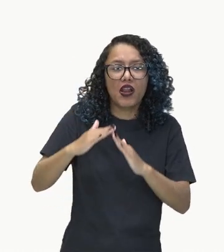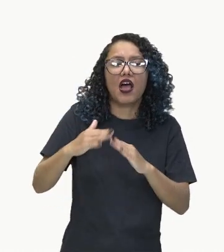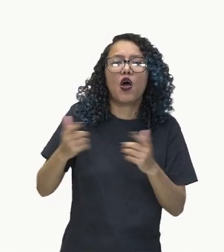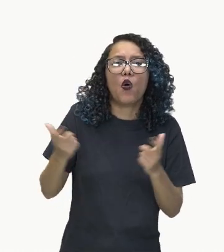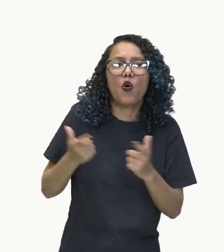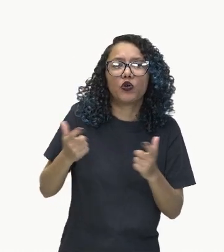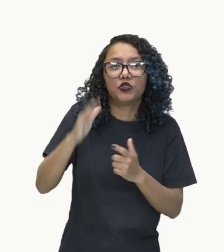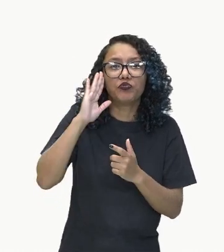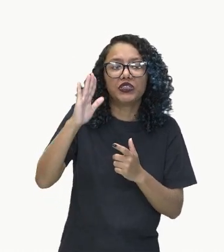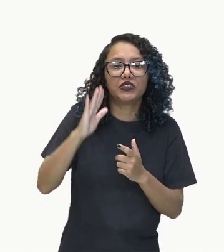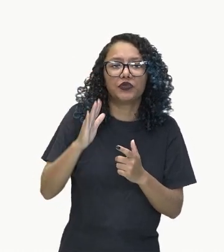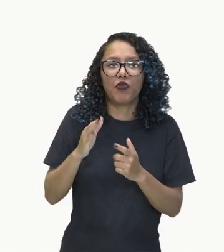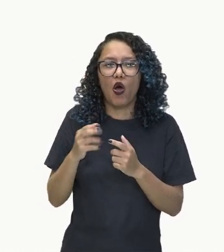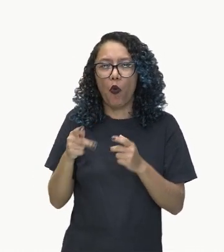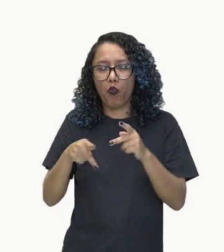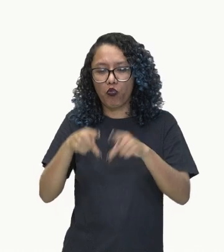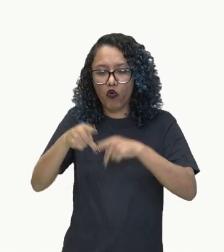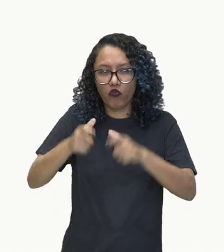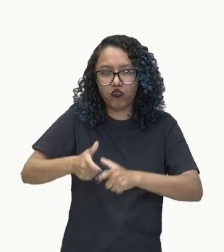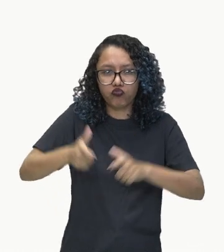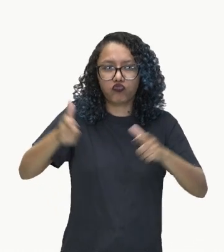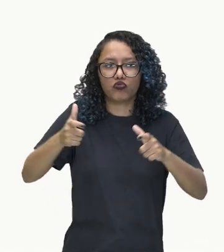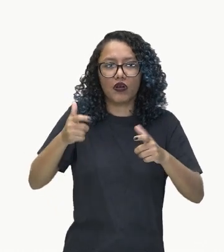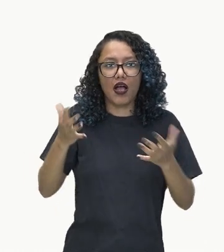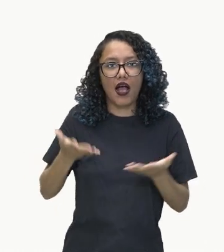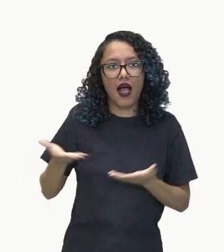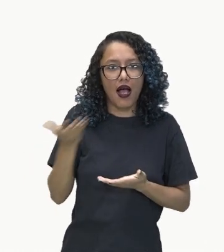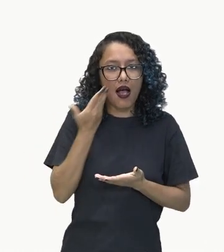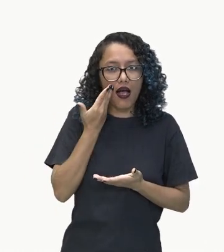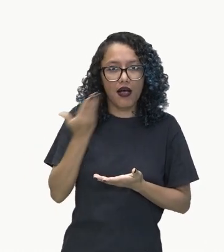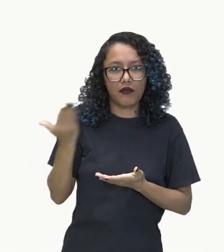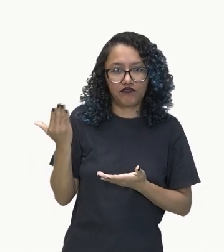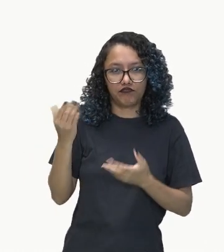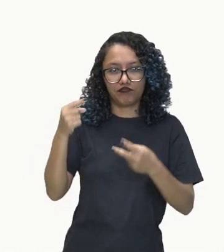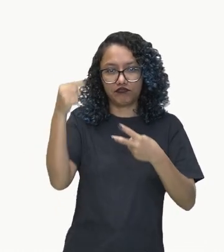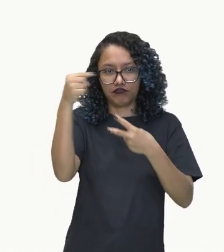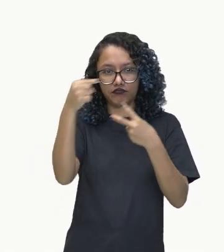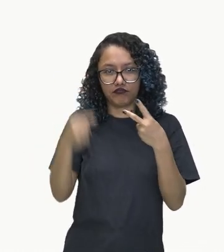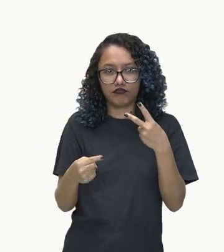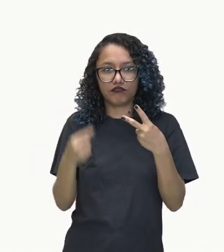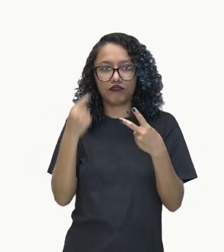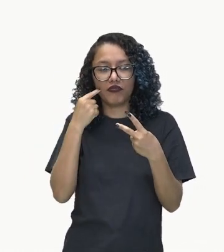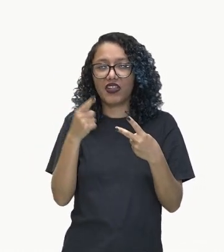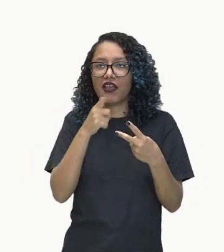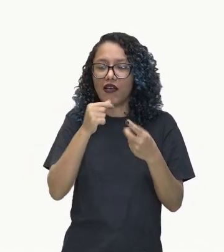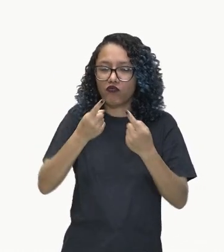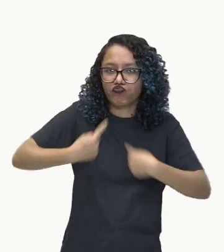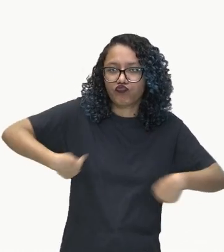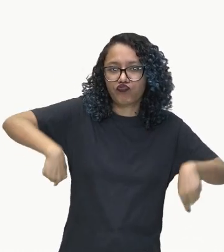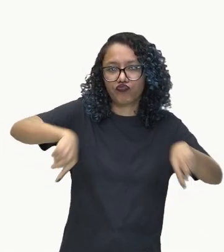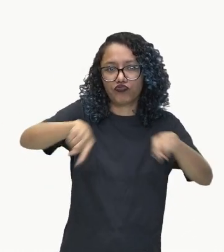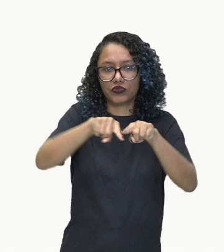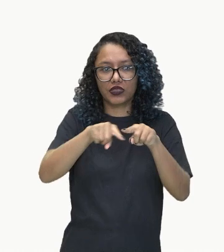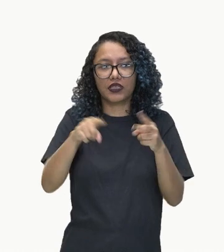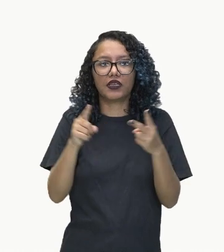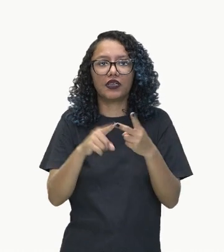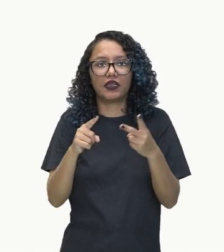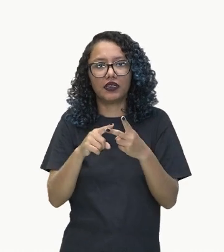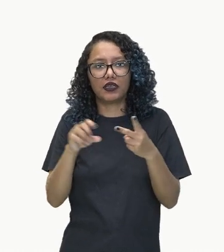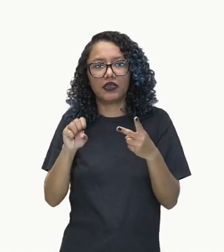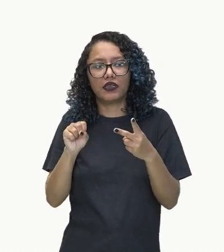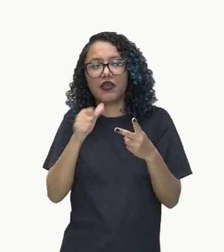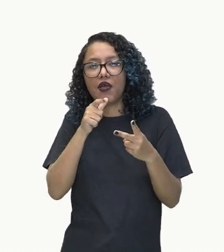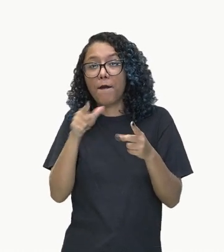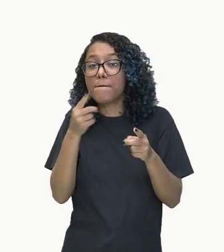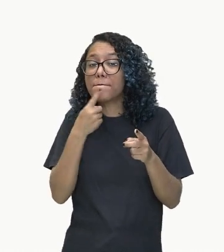no Vale do Rio São Lourenço. Se a gente pensar no mapa, essas áreas são justamente as áreas de fronteira com os